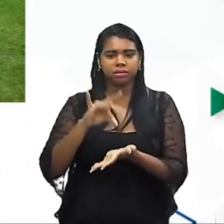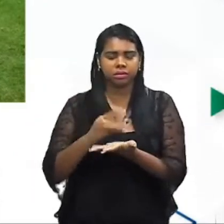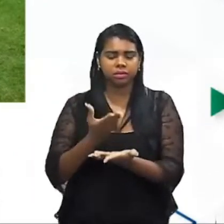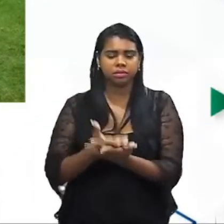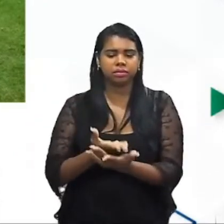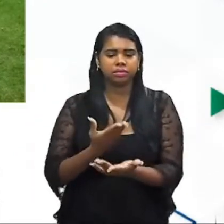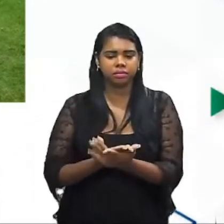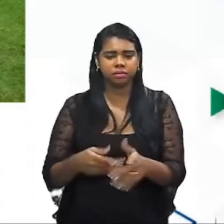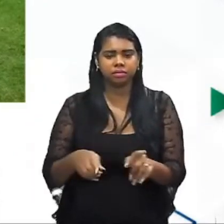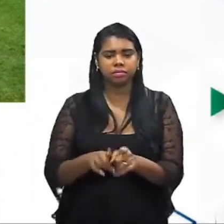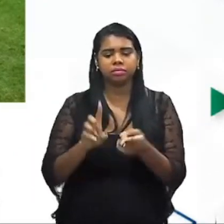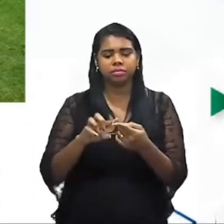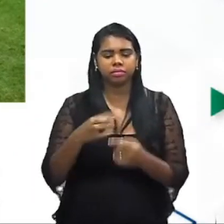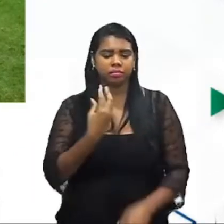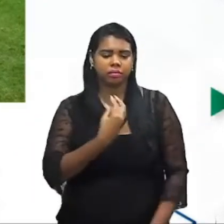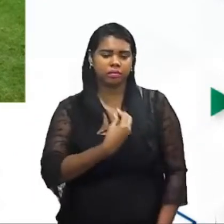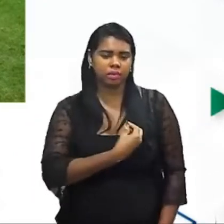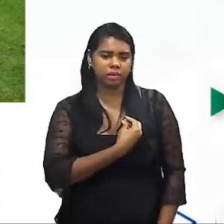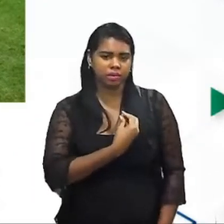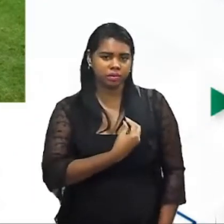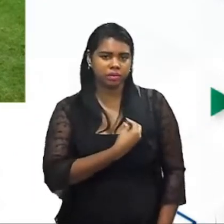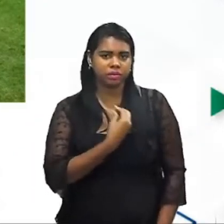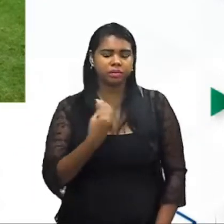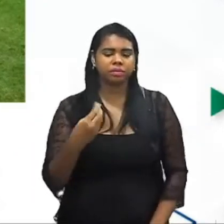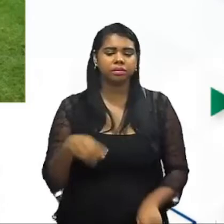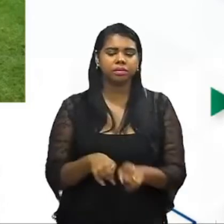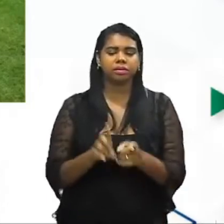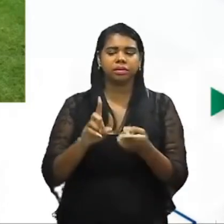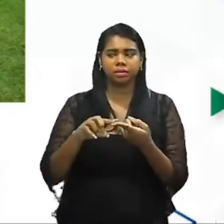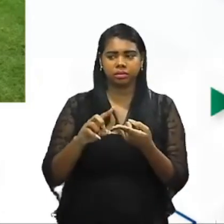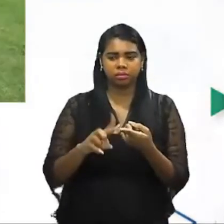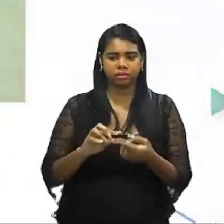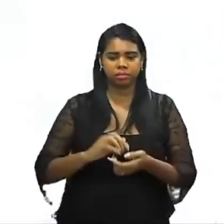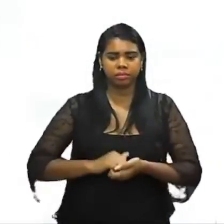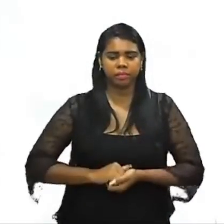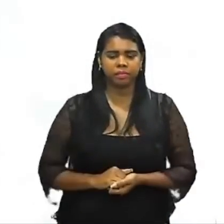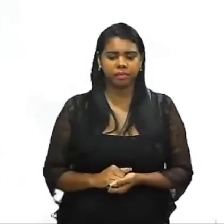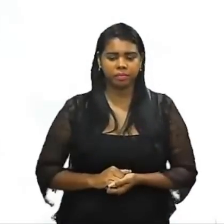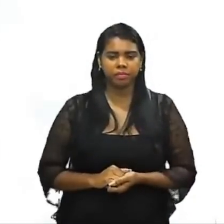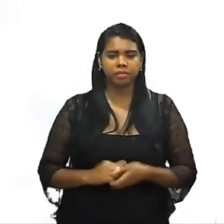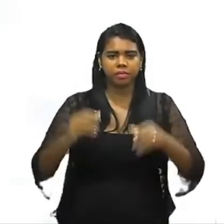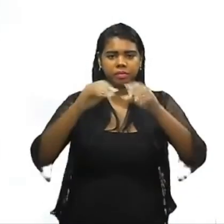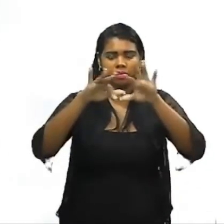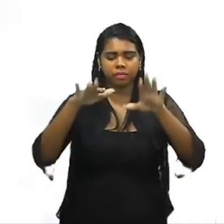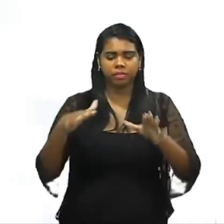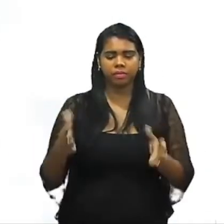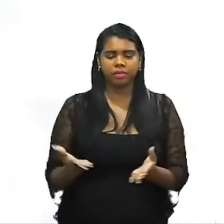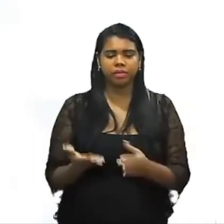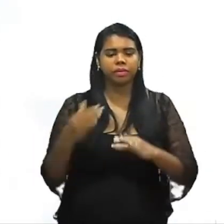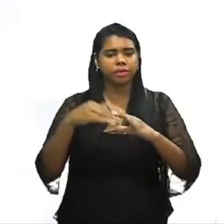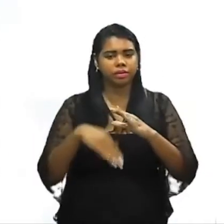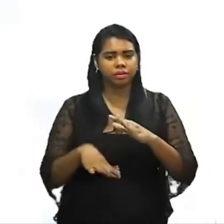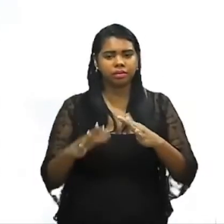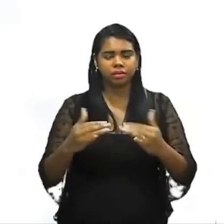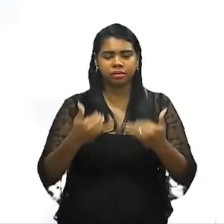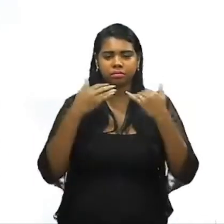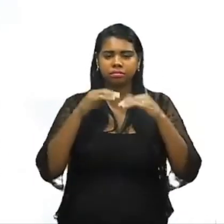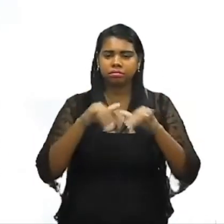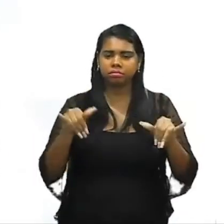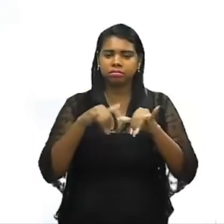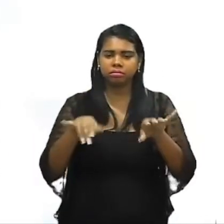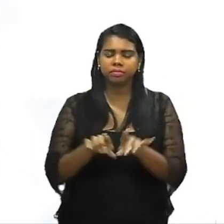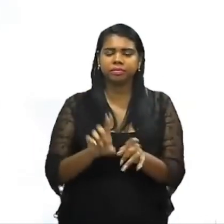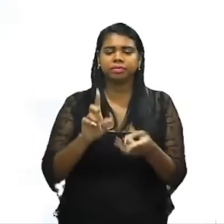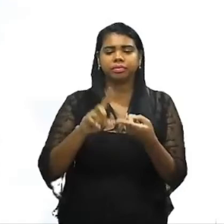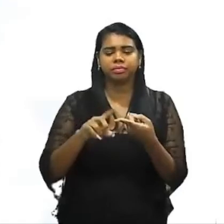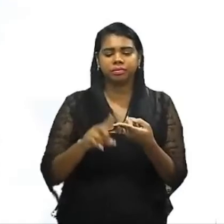estudou e a vivência dele enquanto artista e enquanto escultor. tá? Então guarda aí essa informação. Principalmente